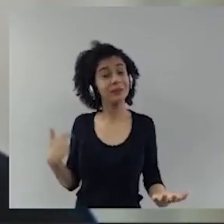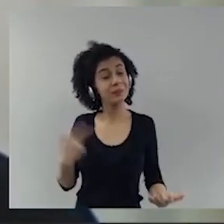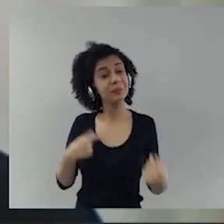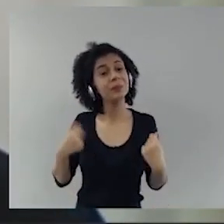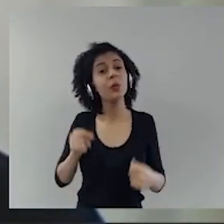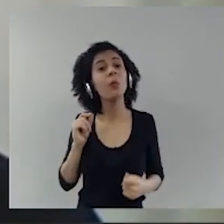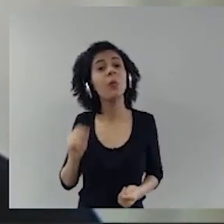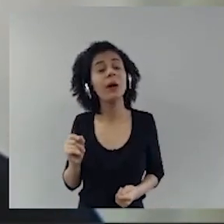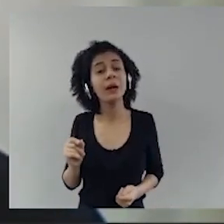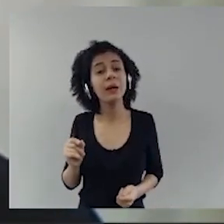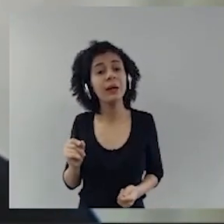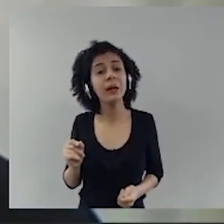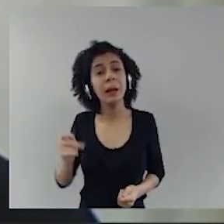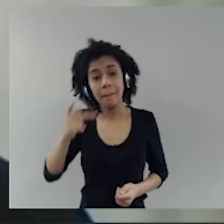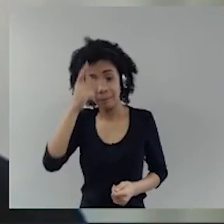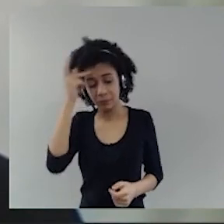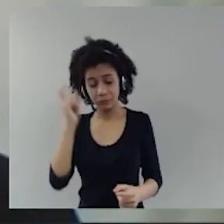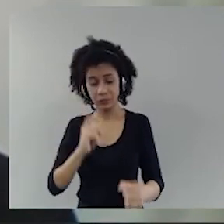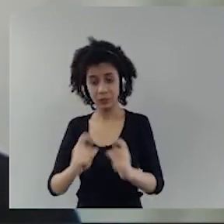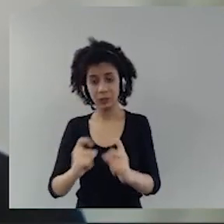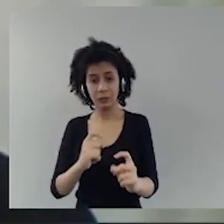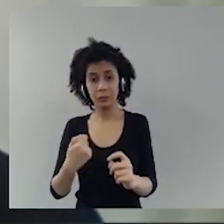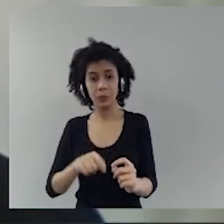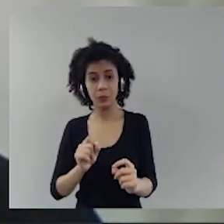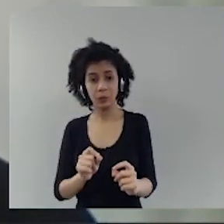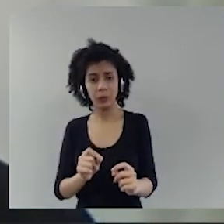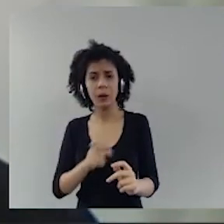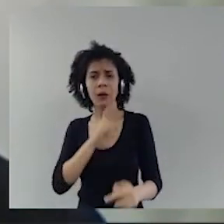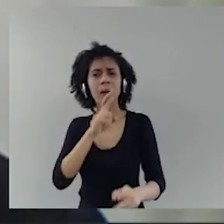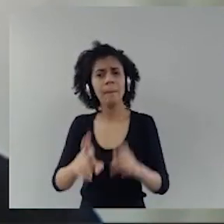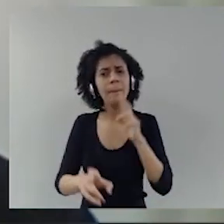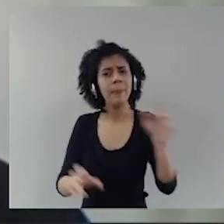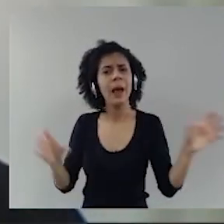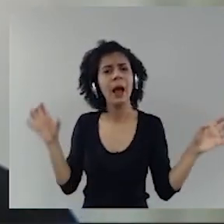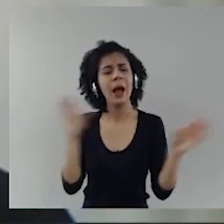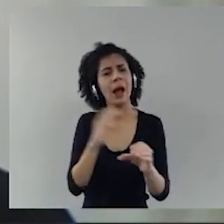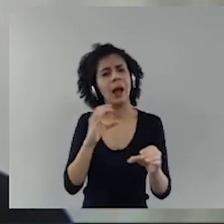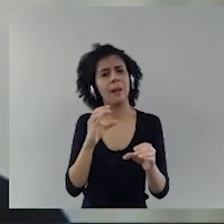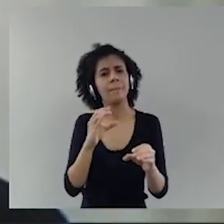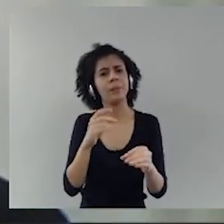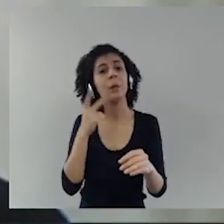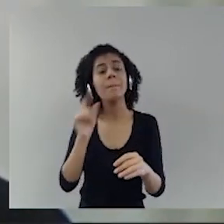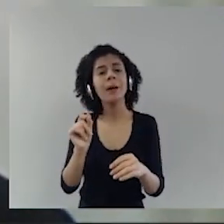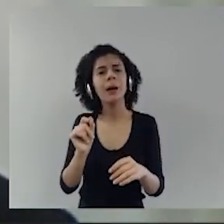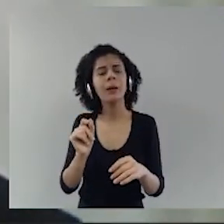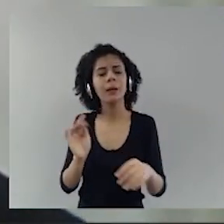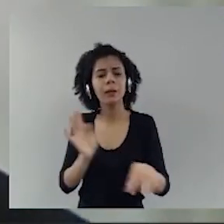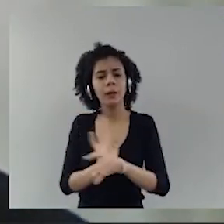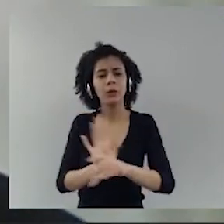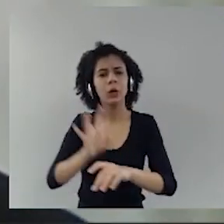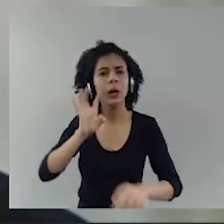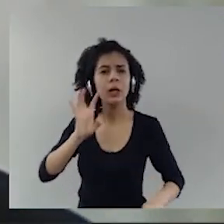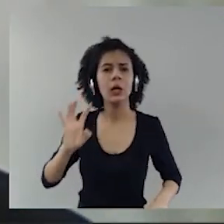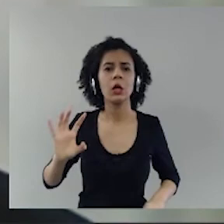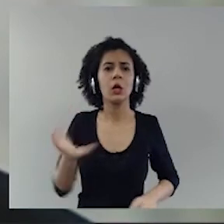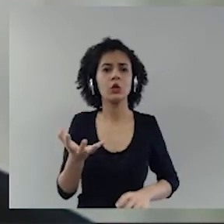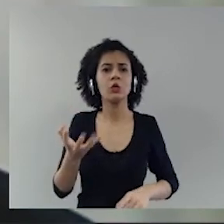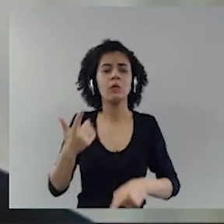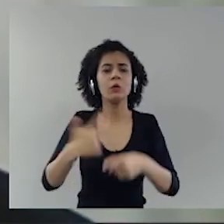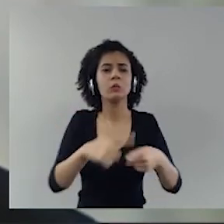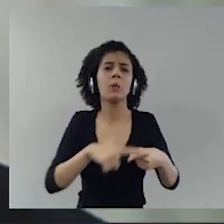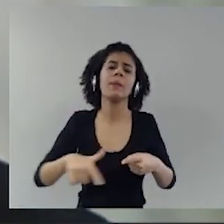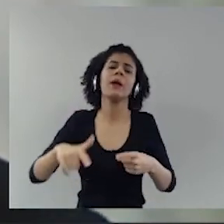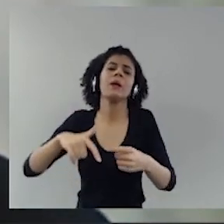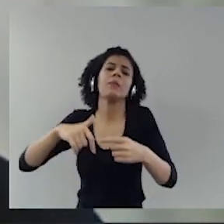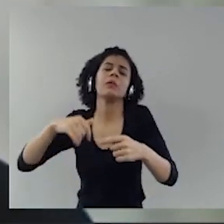exige por parte e do gestor público respostas rápidas no atendimento a estas demandas